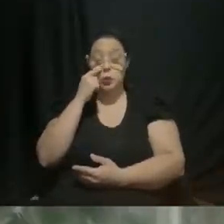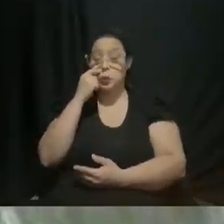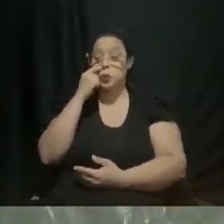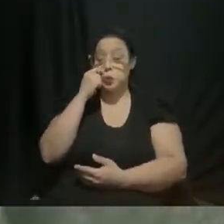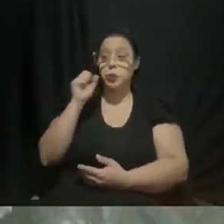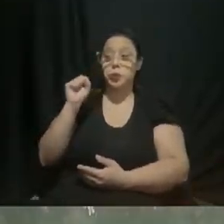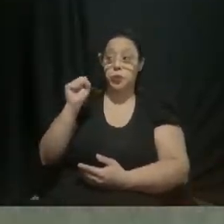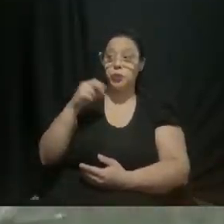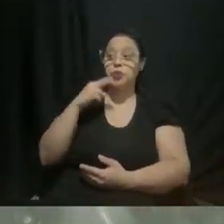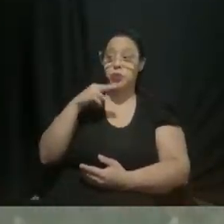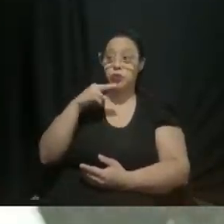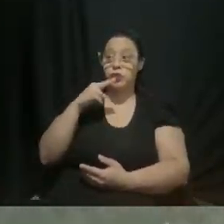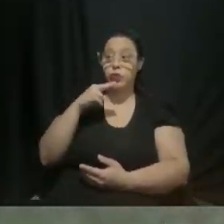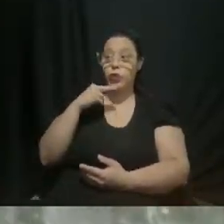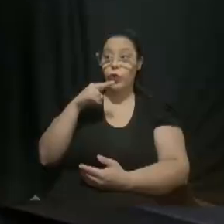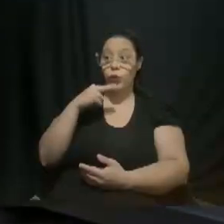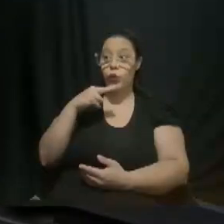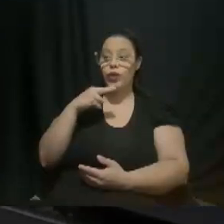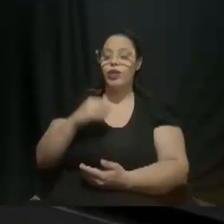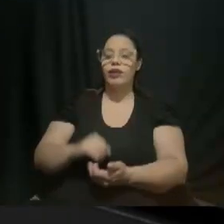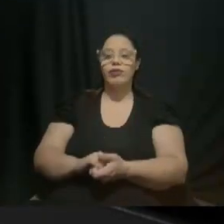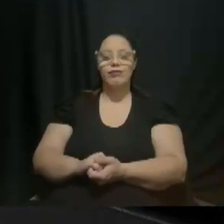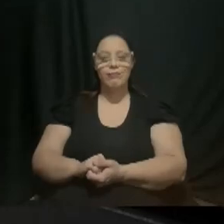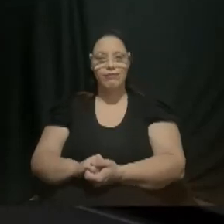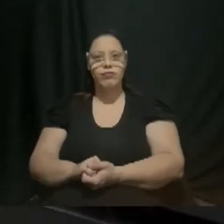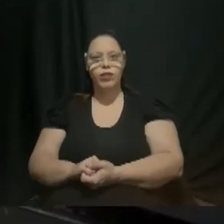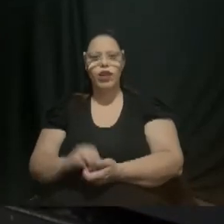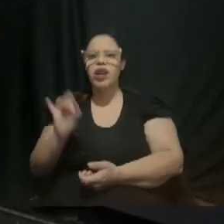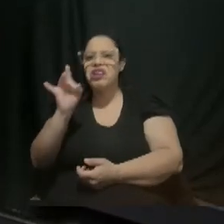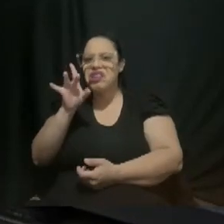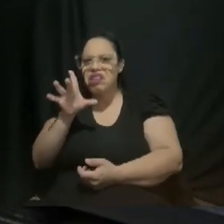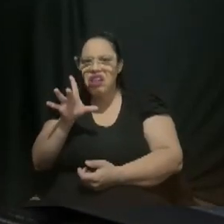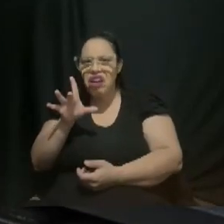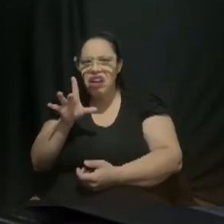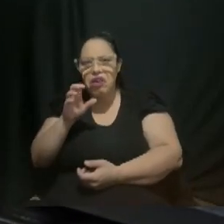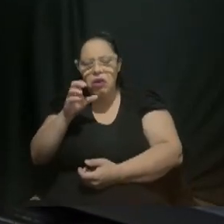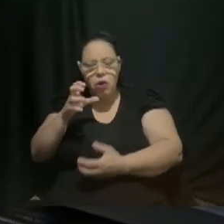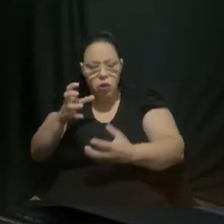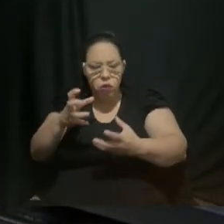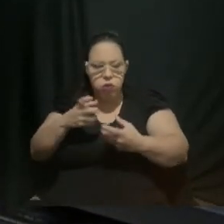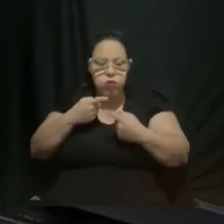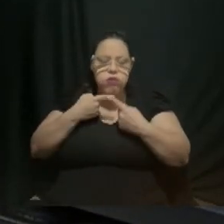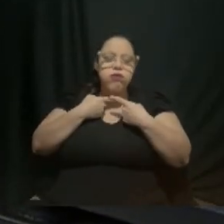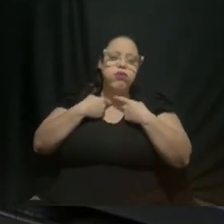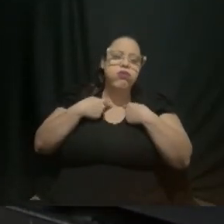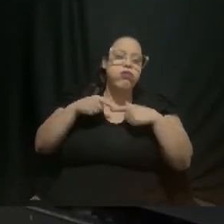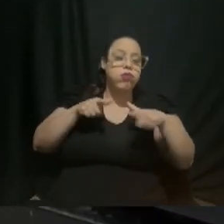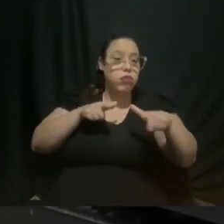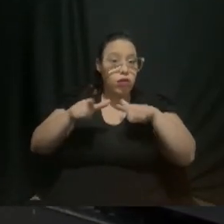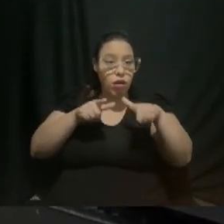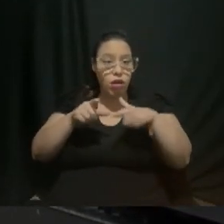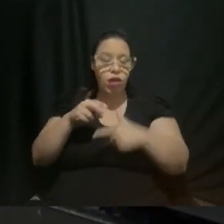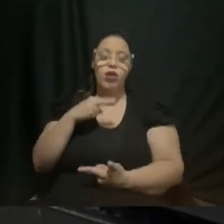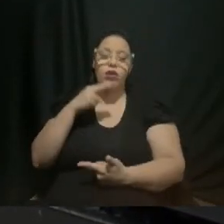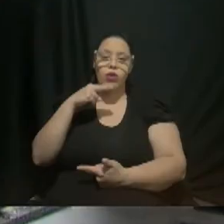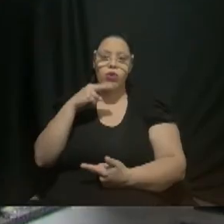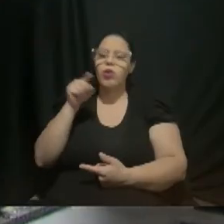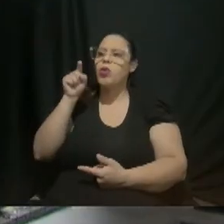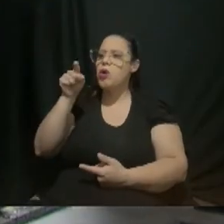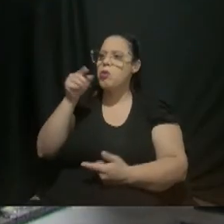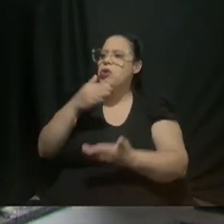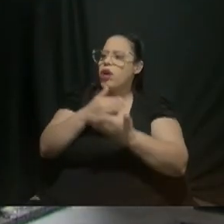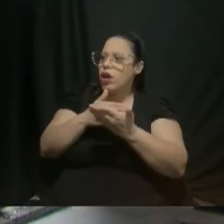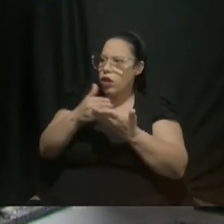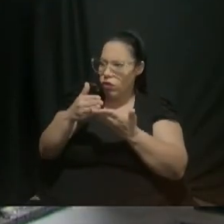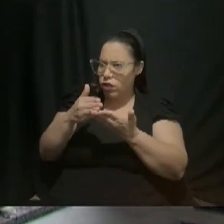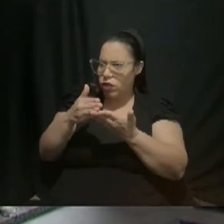só. Pretendendo. Mas e você só tem essa vontade, né, de trabalhar com nutrição, porque você iniciou lá